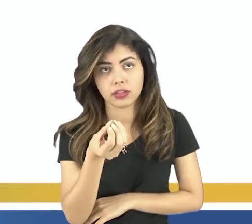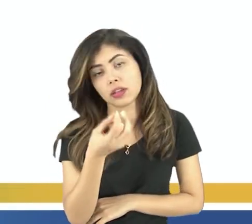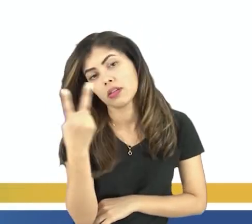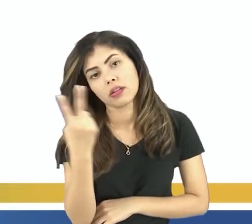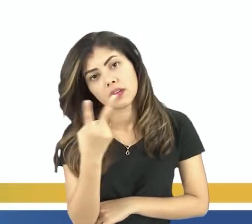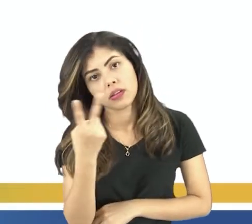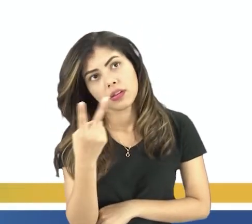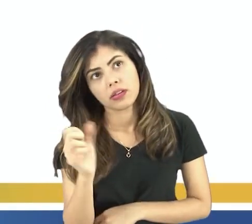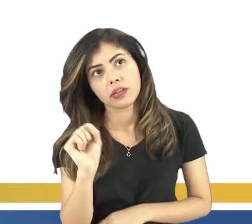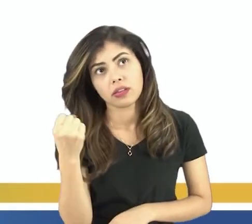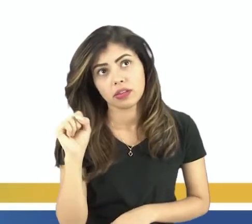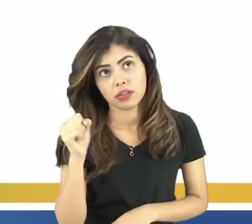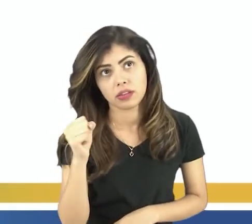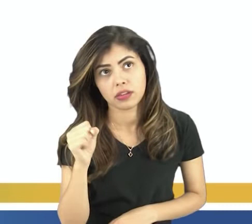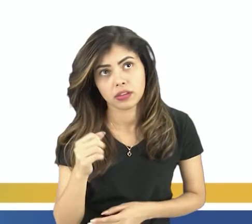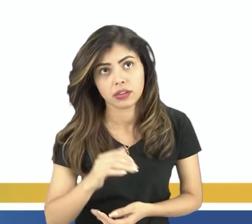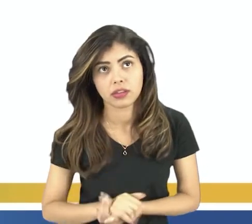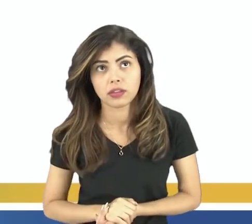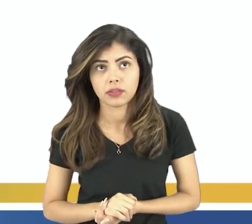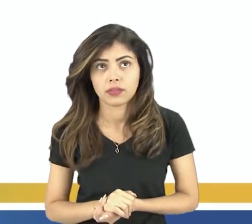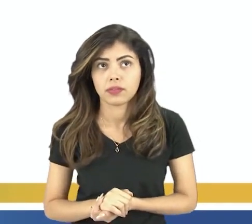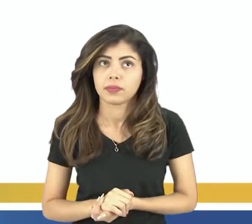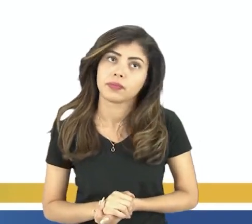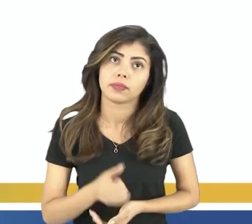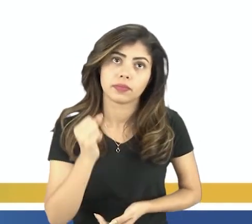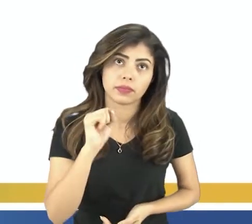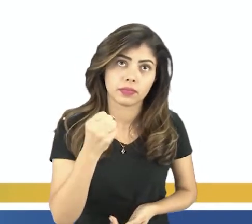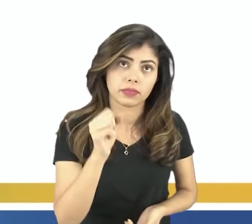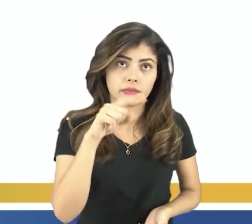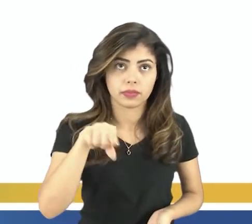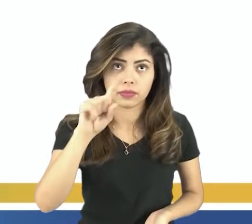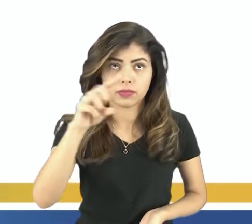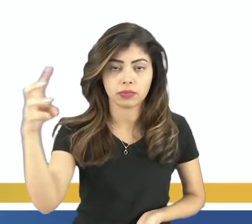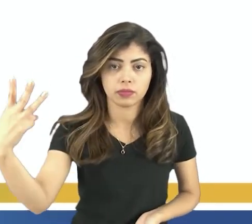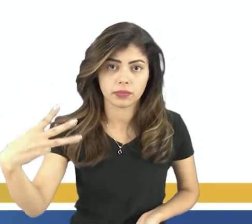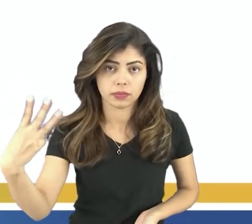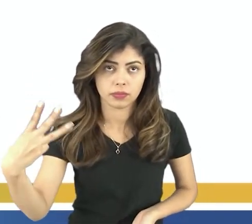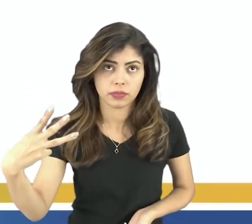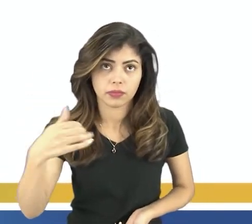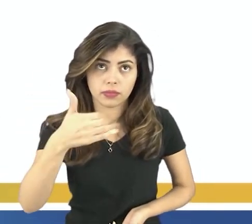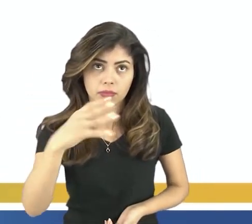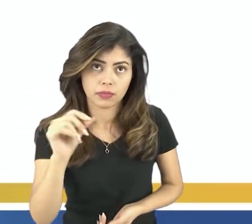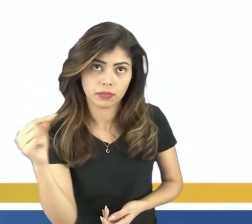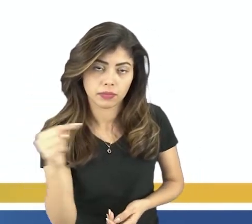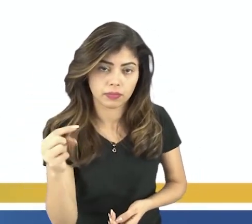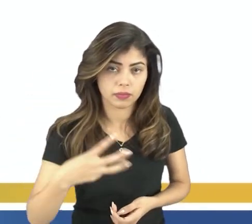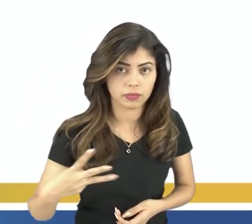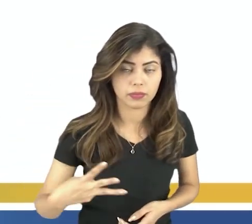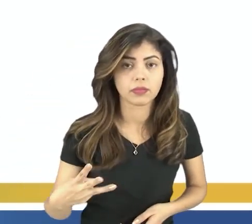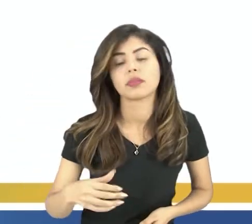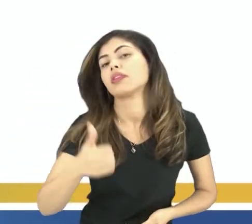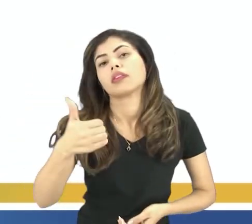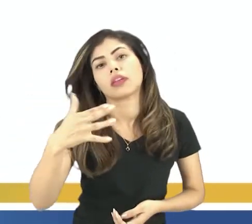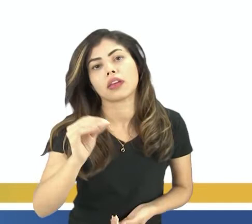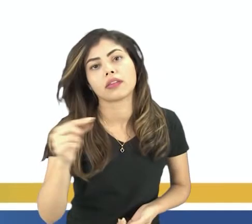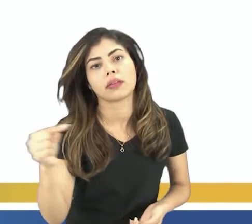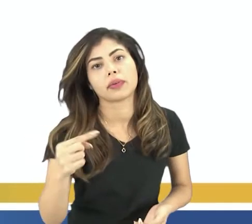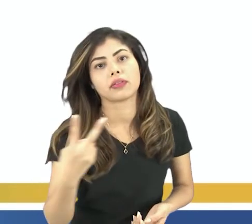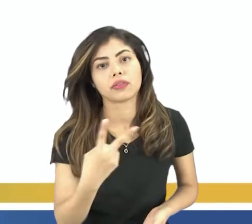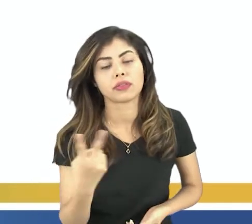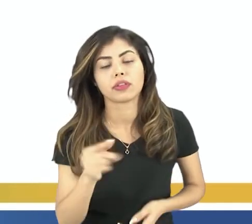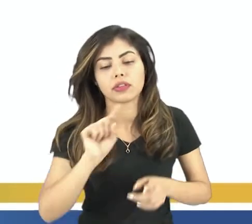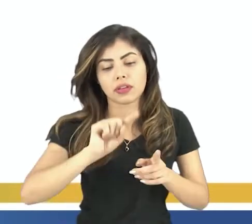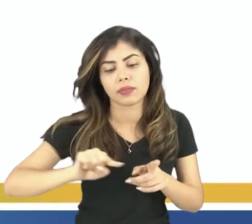por 2, que vai ficar 8. E a gente, então, tem 8 raiz de 3, e o 10 a menos 3 ficou 10 a menos 2, porque a gente moveu